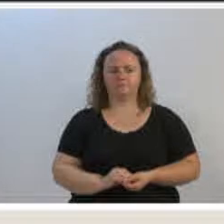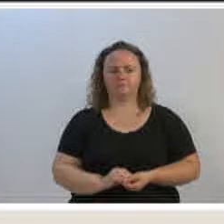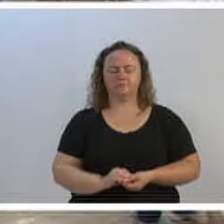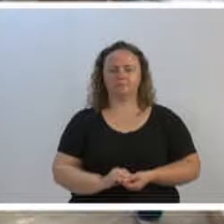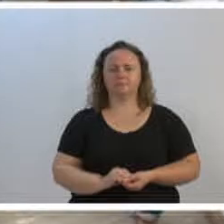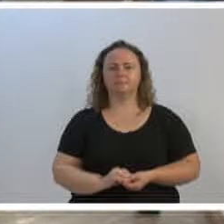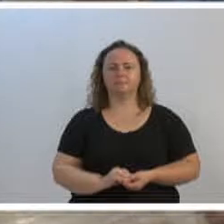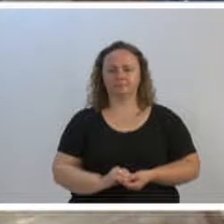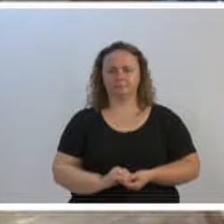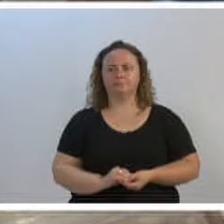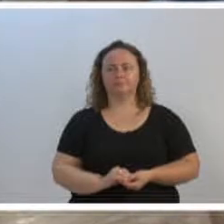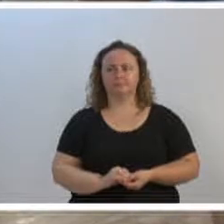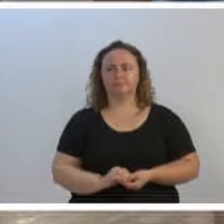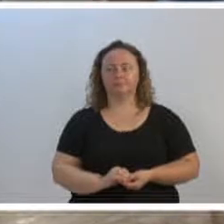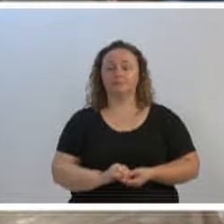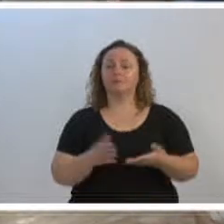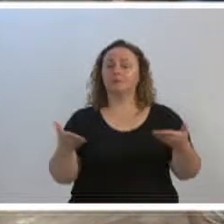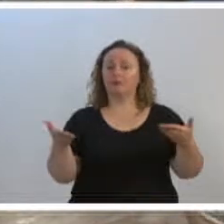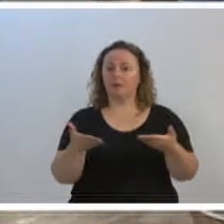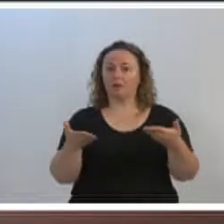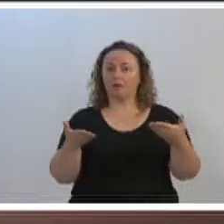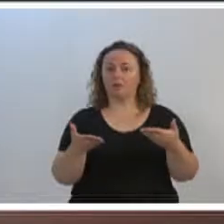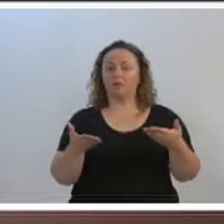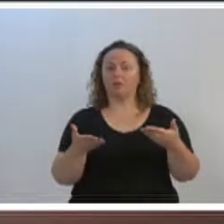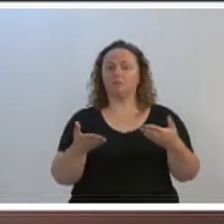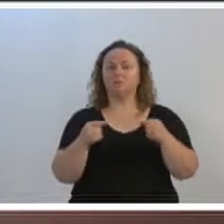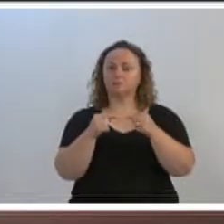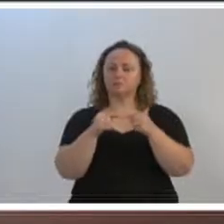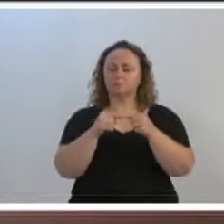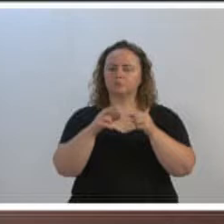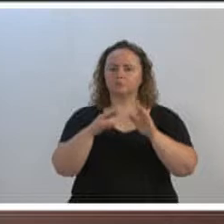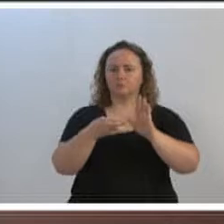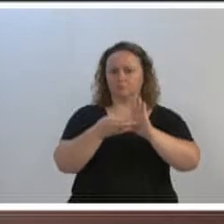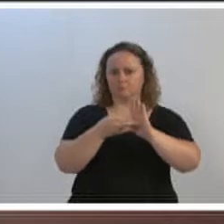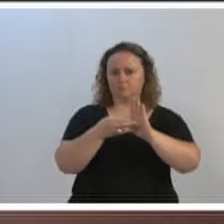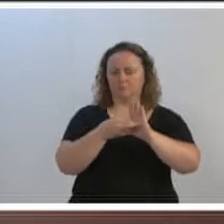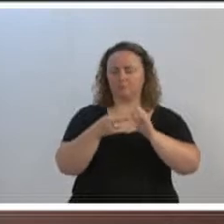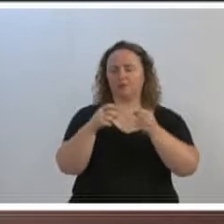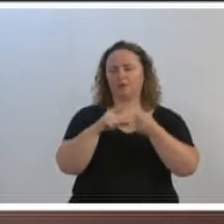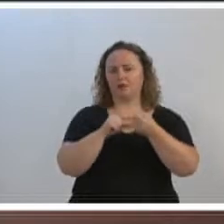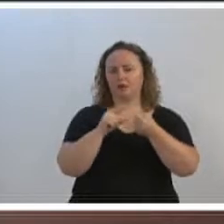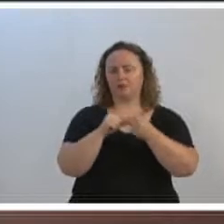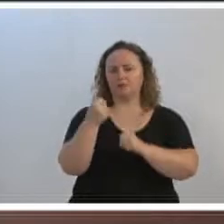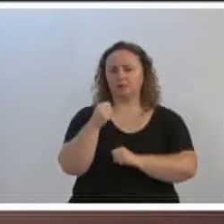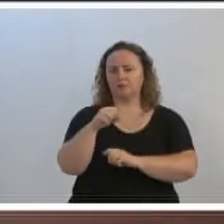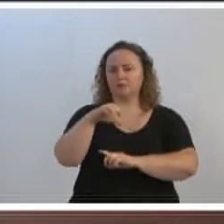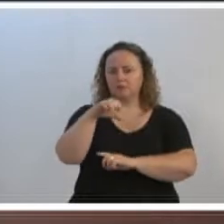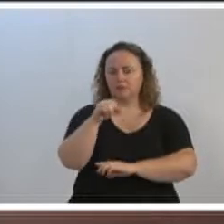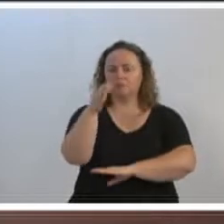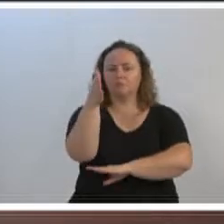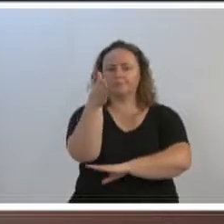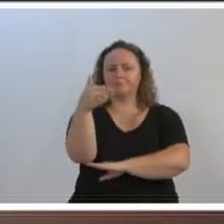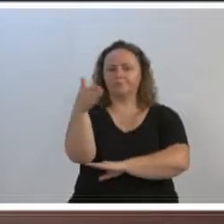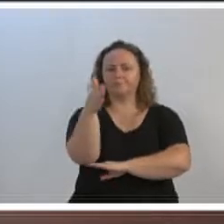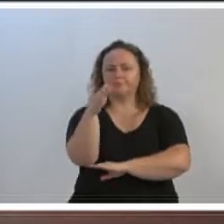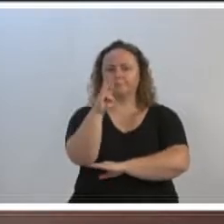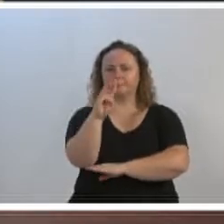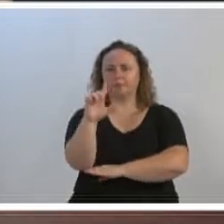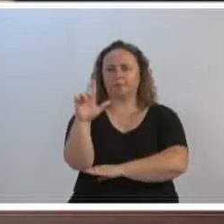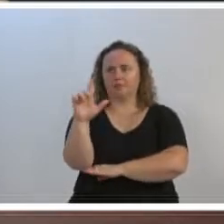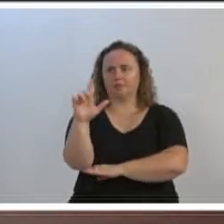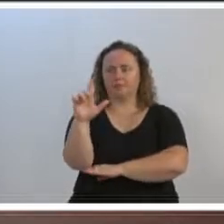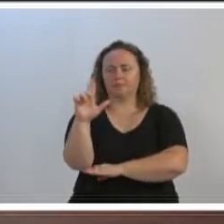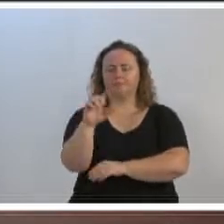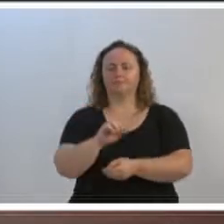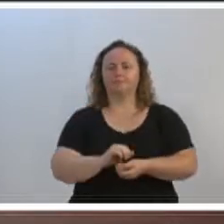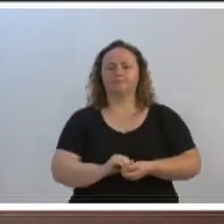Momento cívico. Senhores vereadores, conformidade ao artigo 89 do Regimento Interno, passamos a ouvir de pé